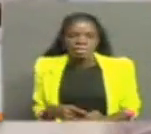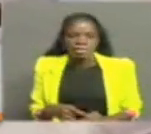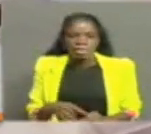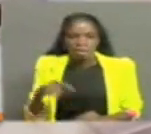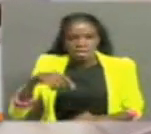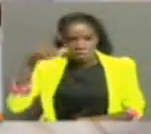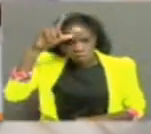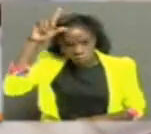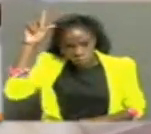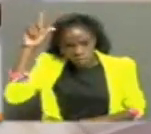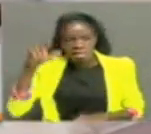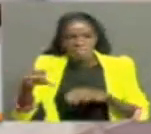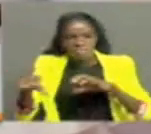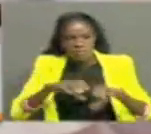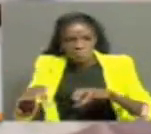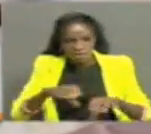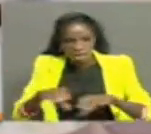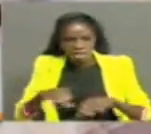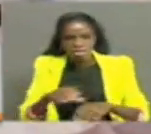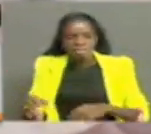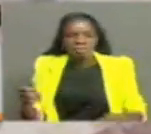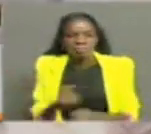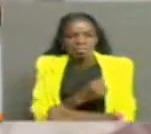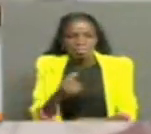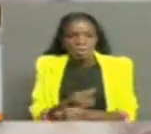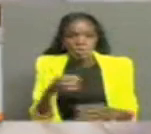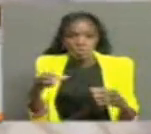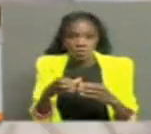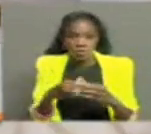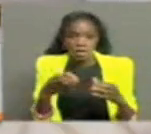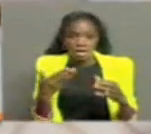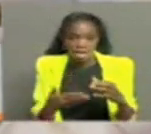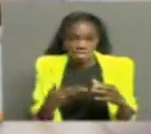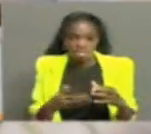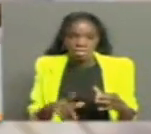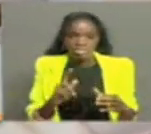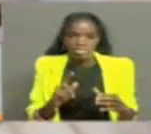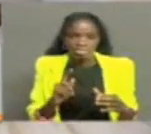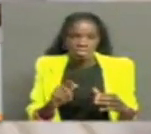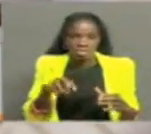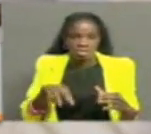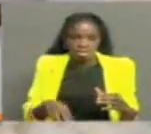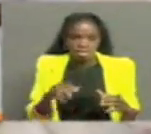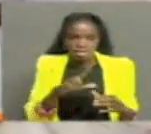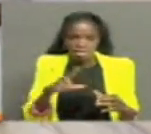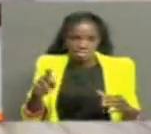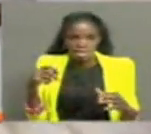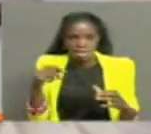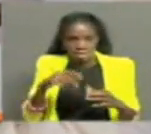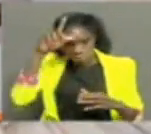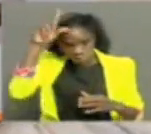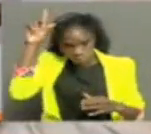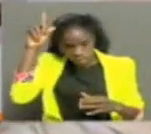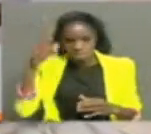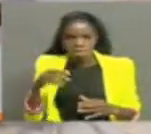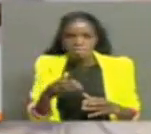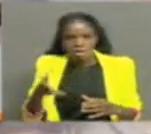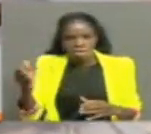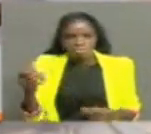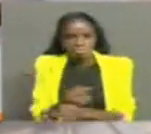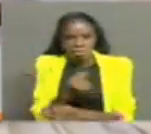Vá Luanda e faça com que o MPLA em Luanda possa ser reorganizado e revitalizado